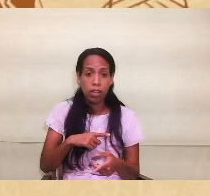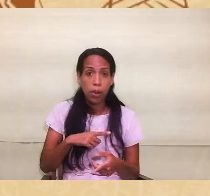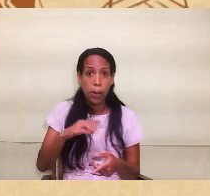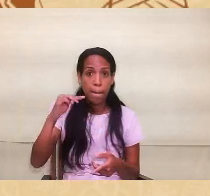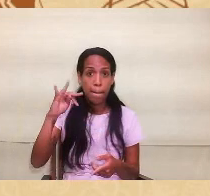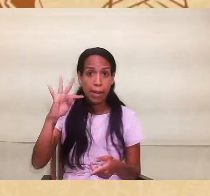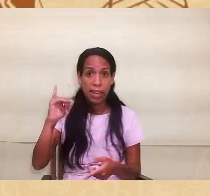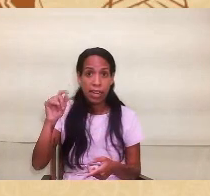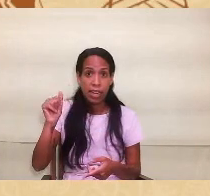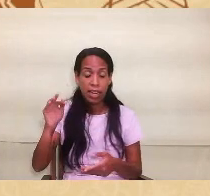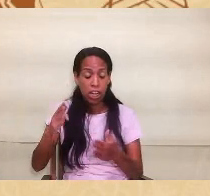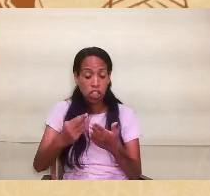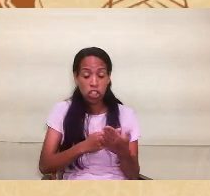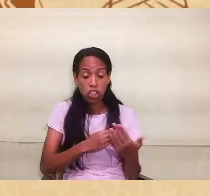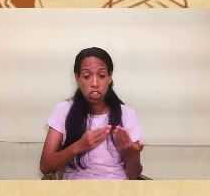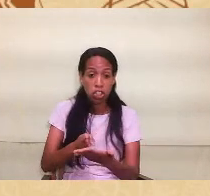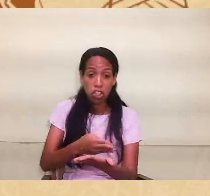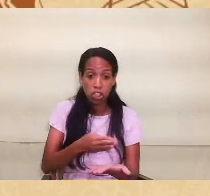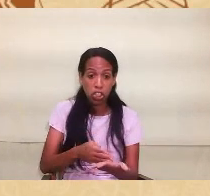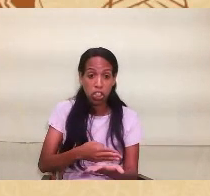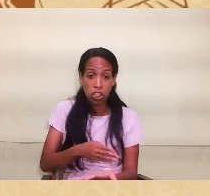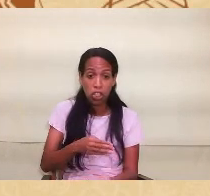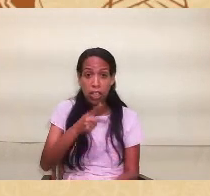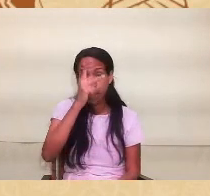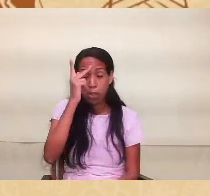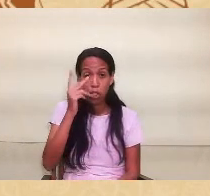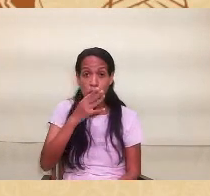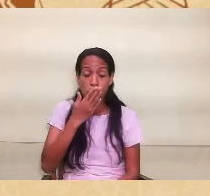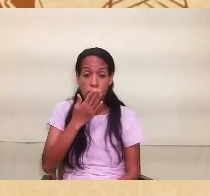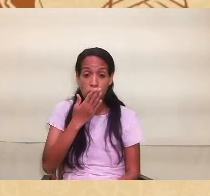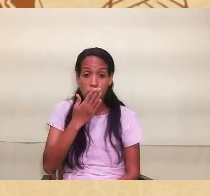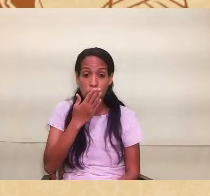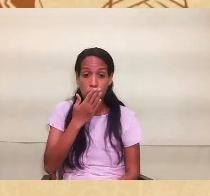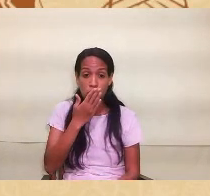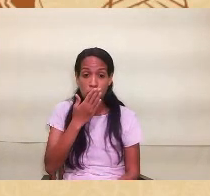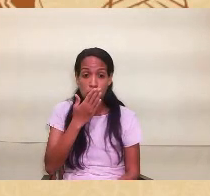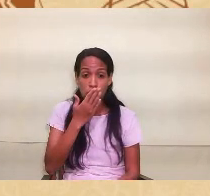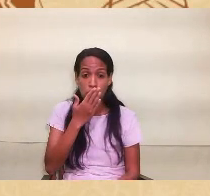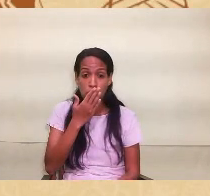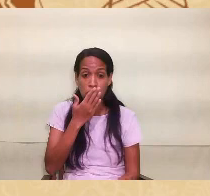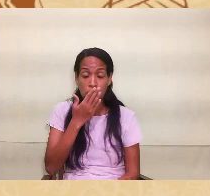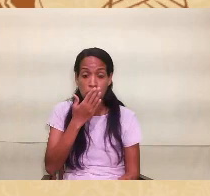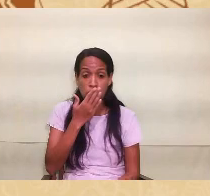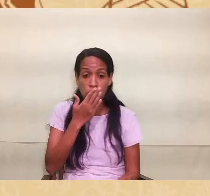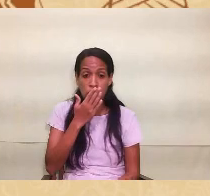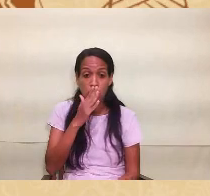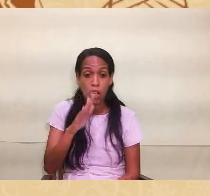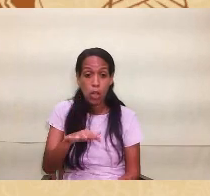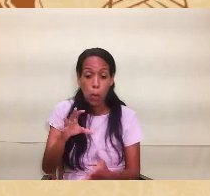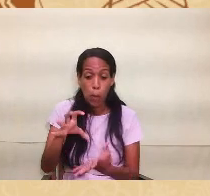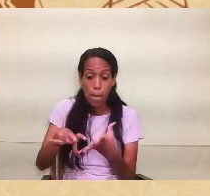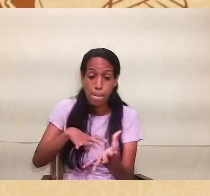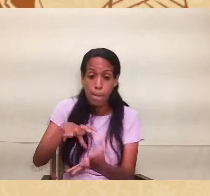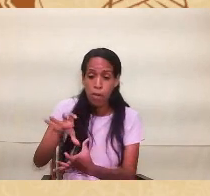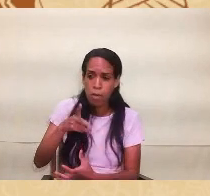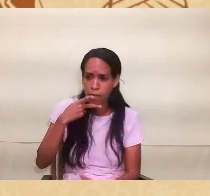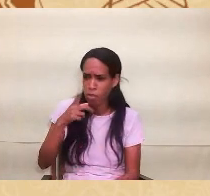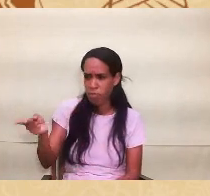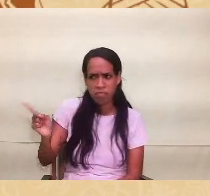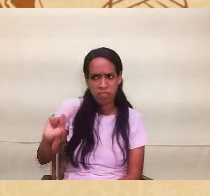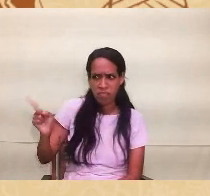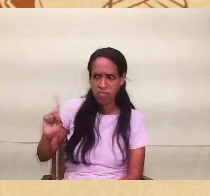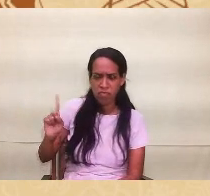tirar a tutela dos indígenas, né? Do Estado sobre o indígena. Aí, o movimento indígena foi contra. E vou dizer por